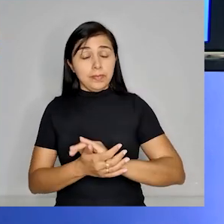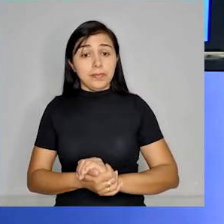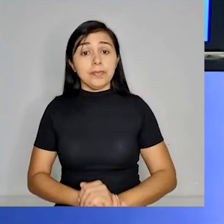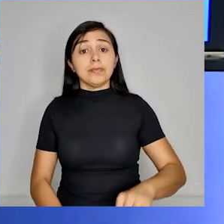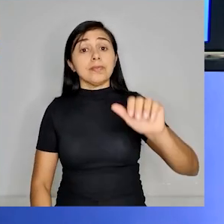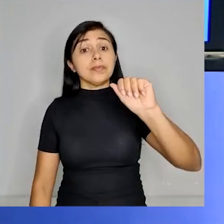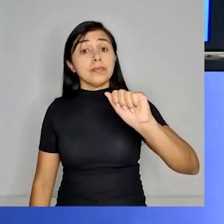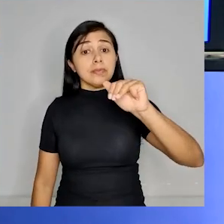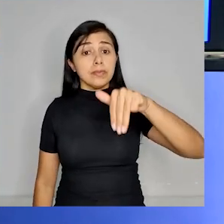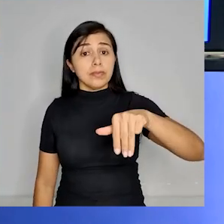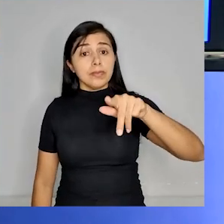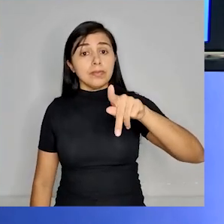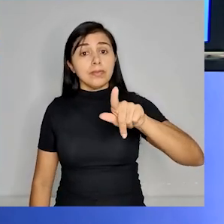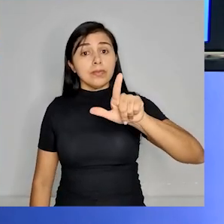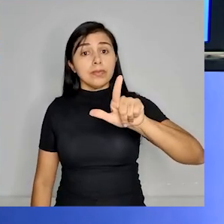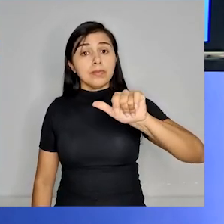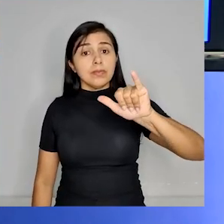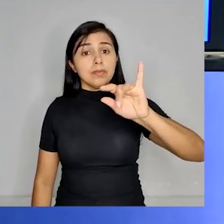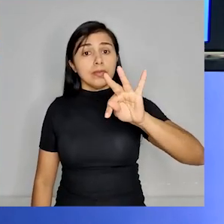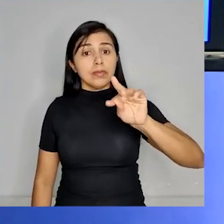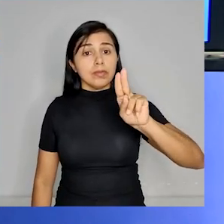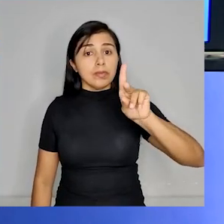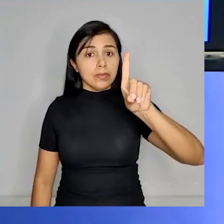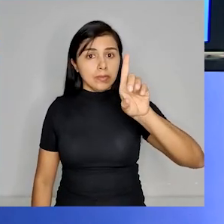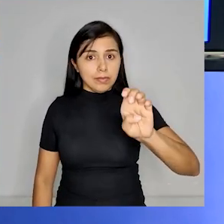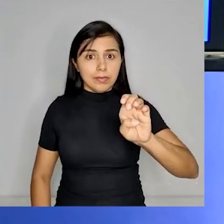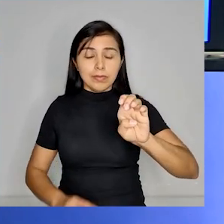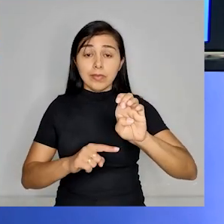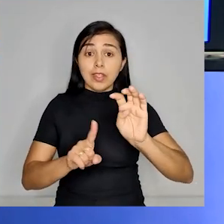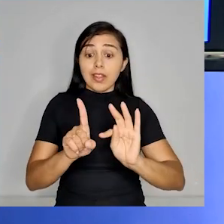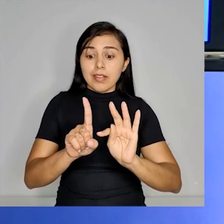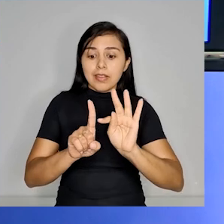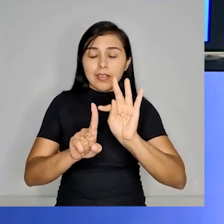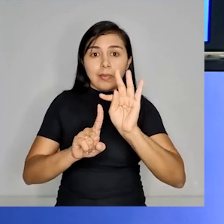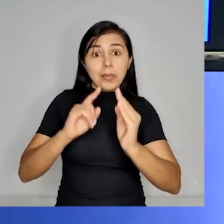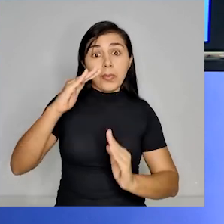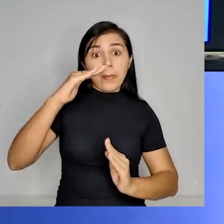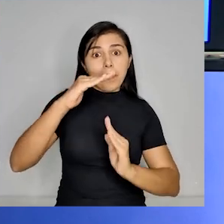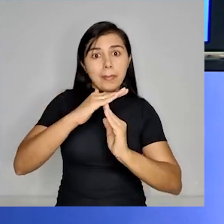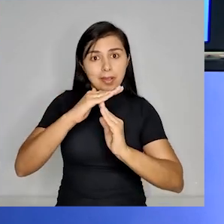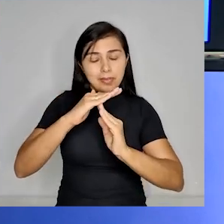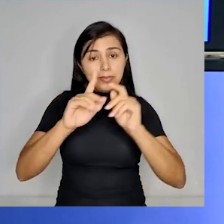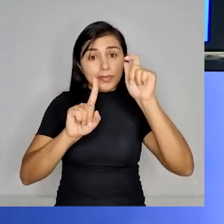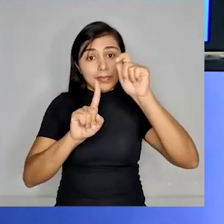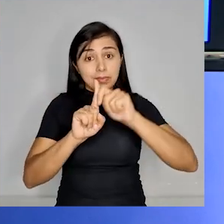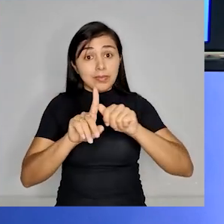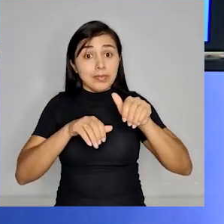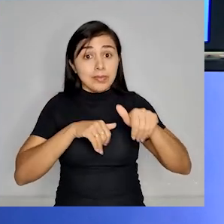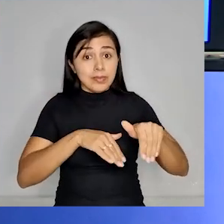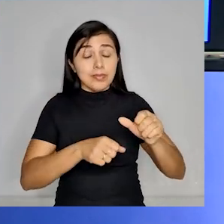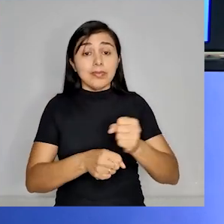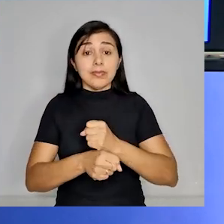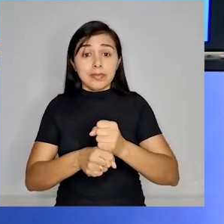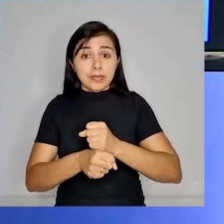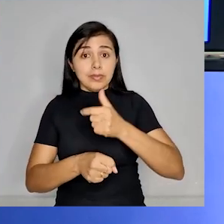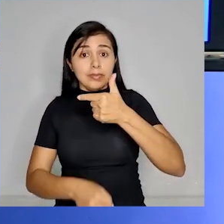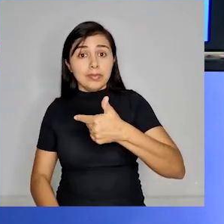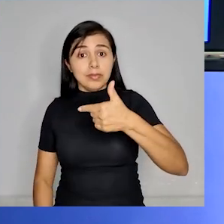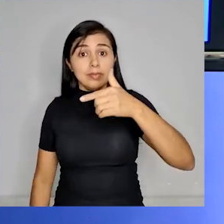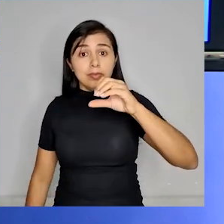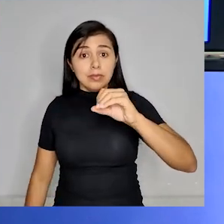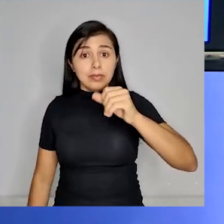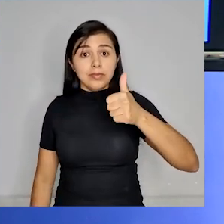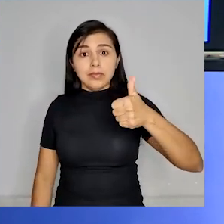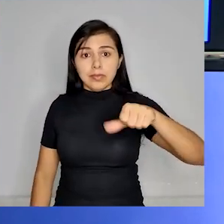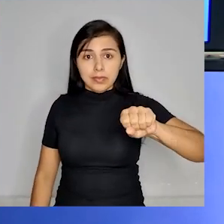E na C, a amplitude das temperaturas máximas registradas durante o mês de setembro de 2018. Olha